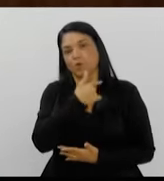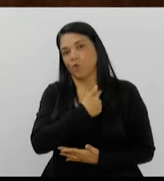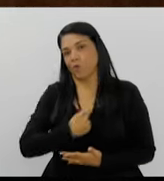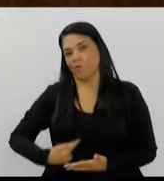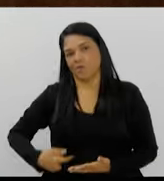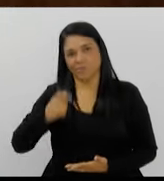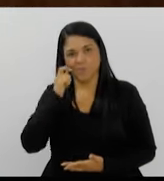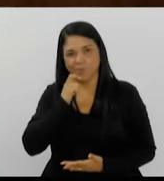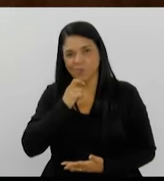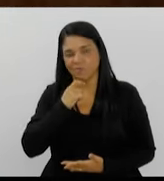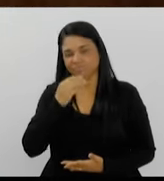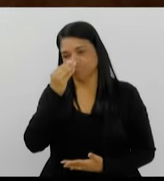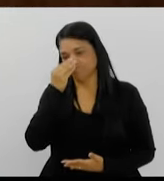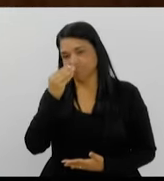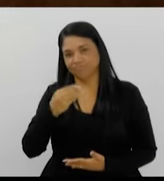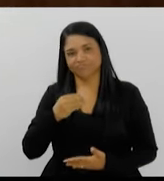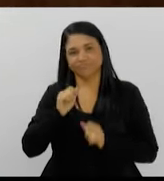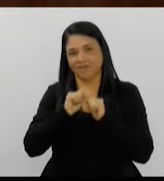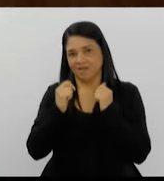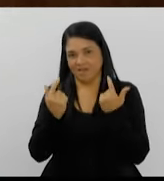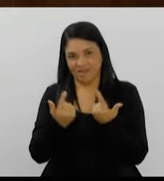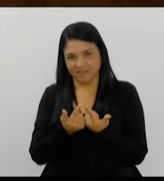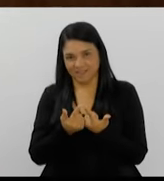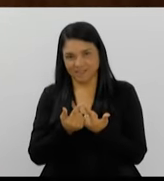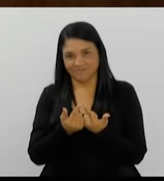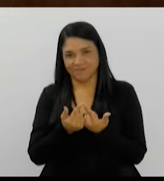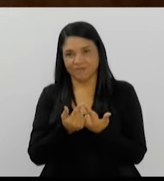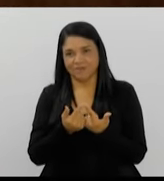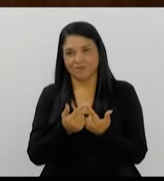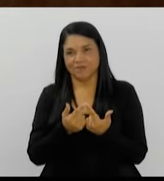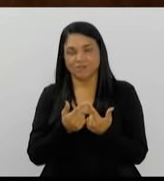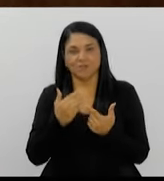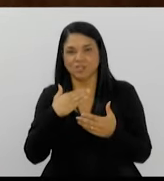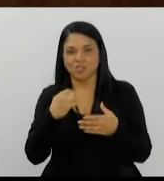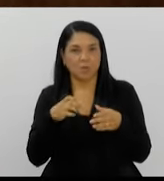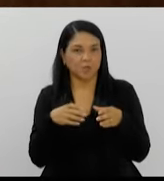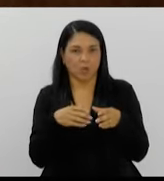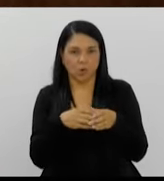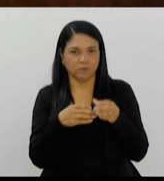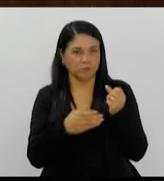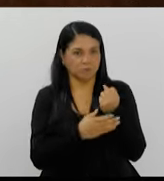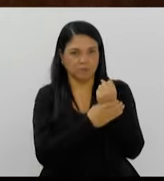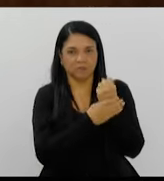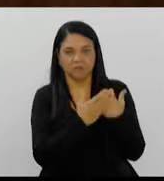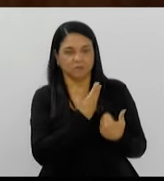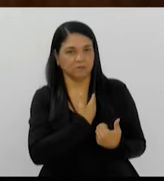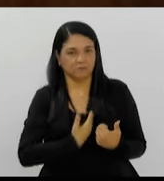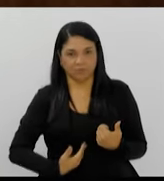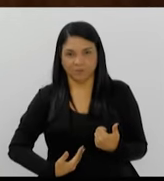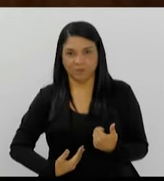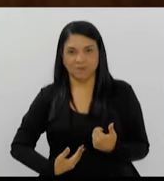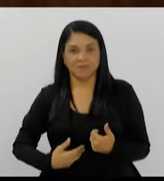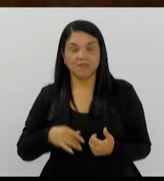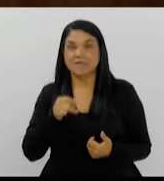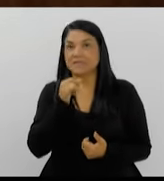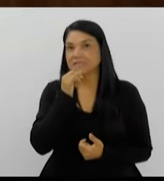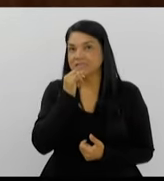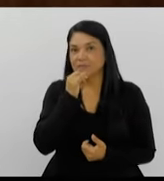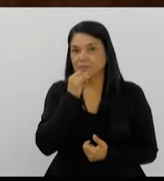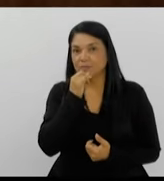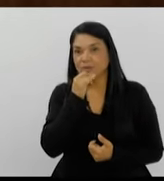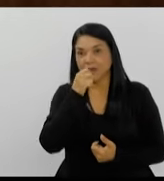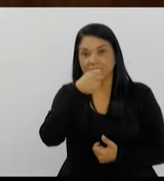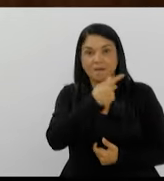casa ele não tem chamado não somente a comissão de Segurança Pública ele não tem chamado por exemplo a